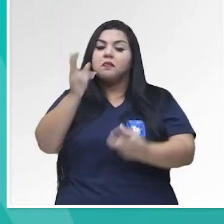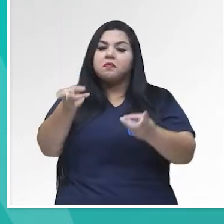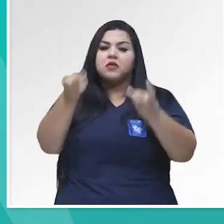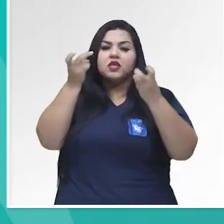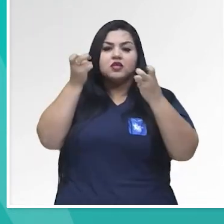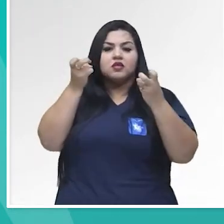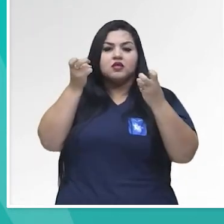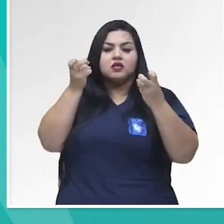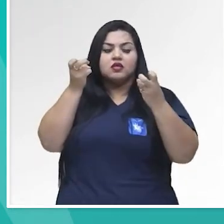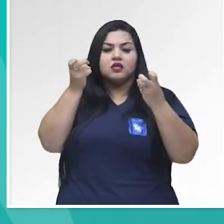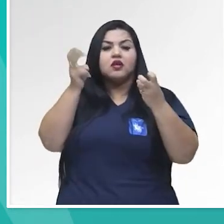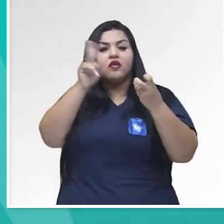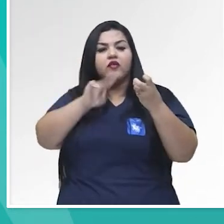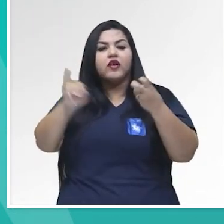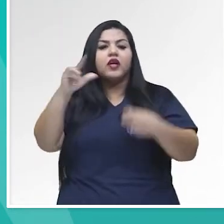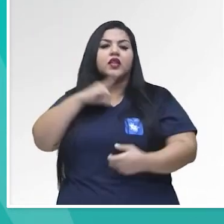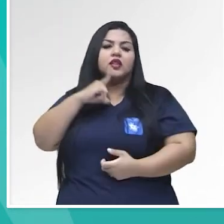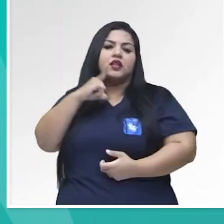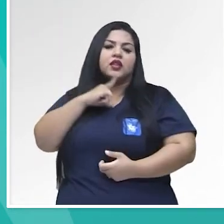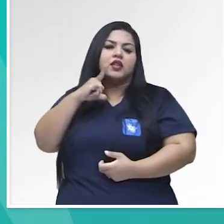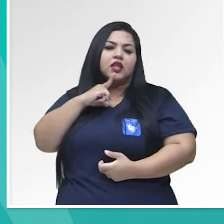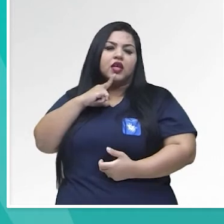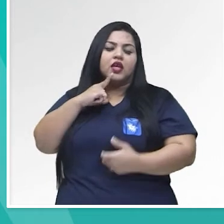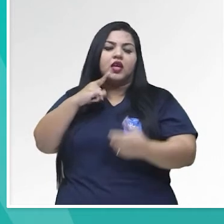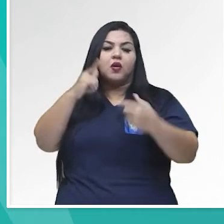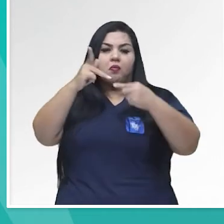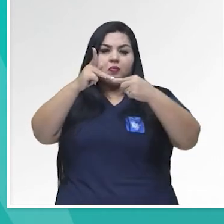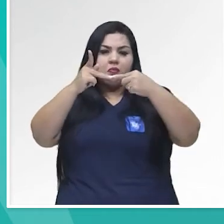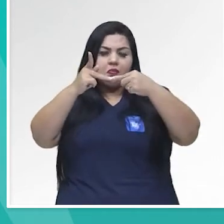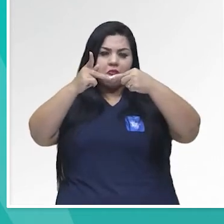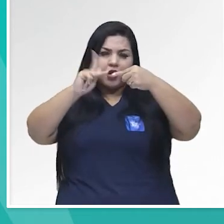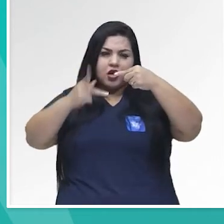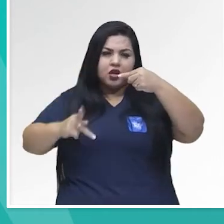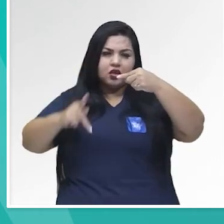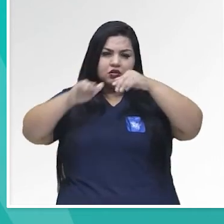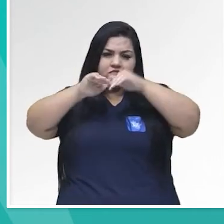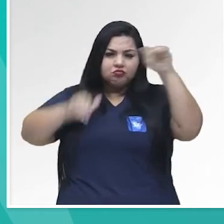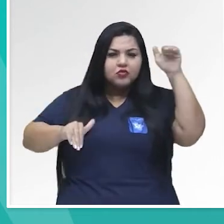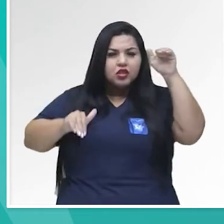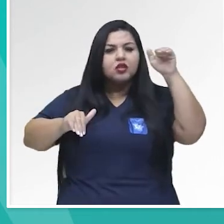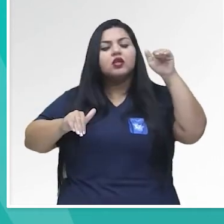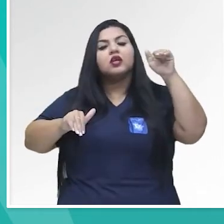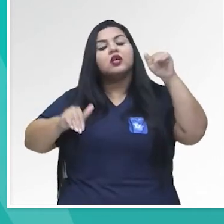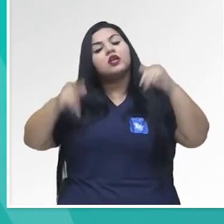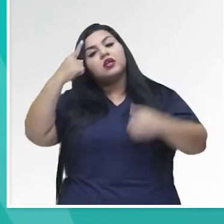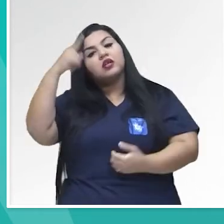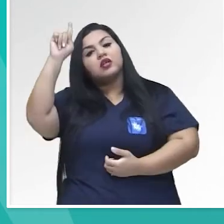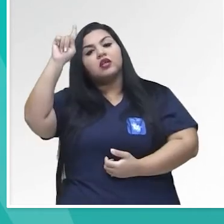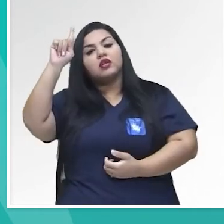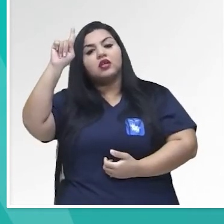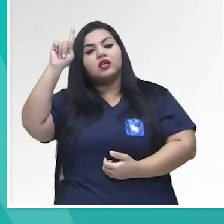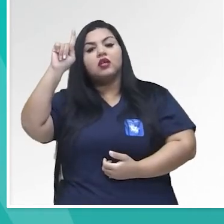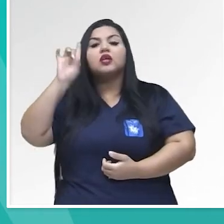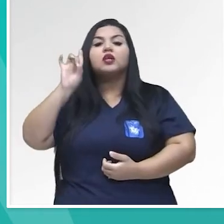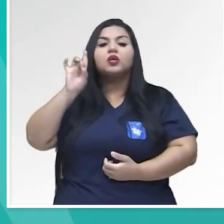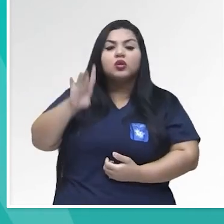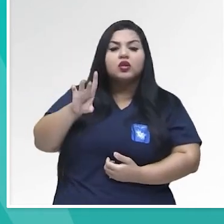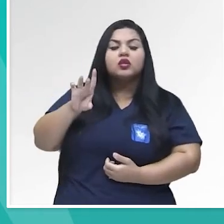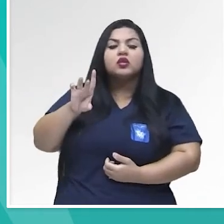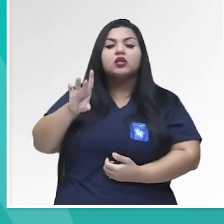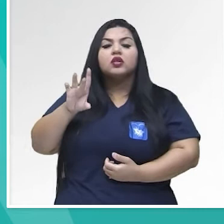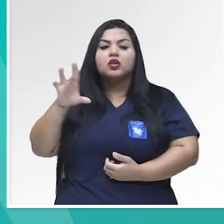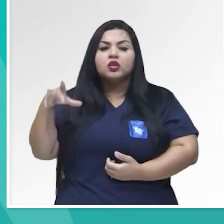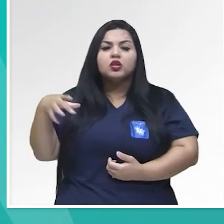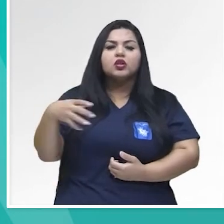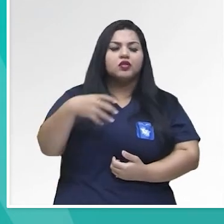perceber que vai haver uma quebra de paradigma entre uma ideia que só a fé salvava,